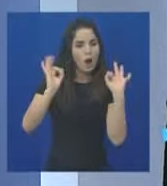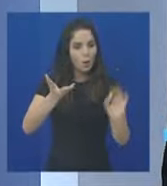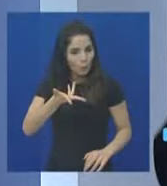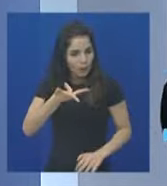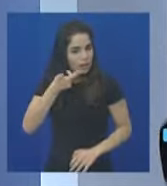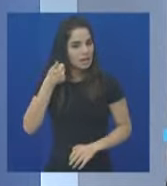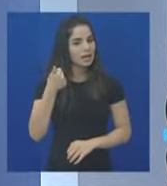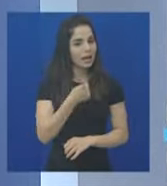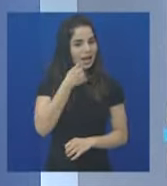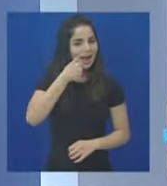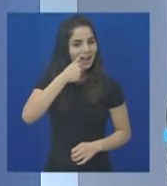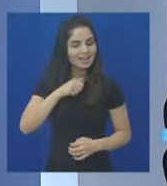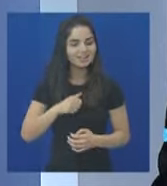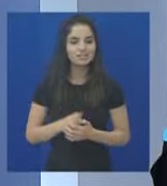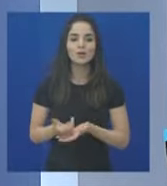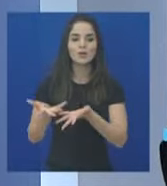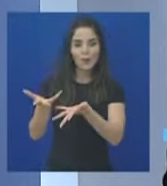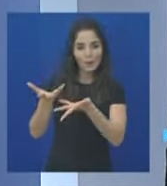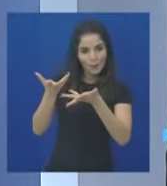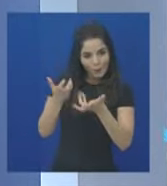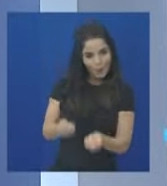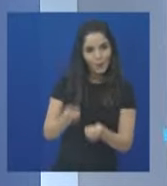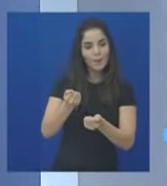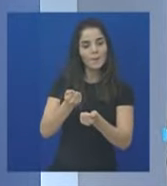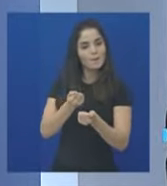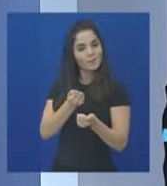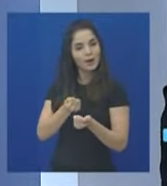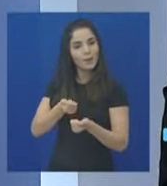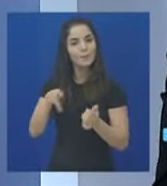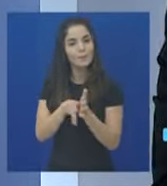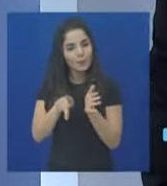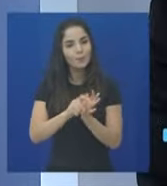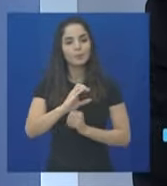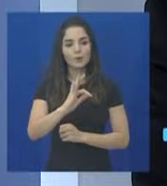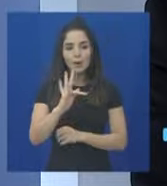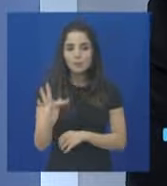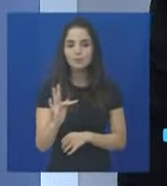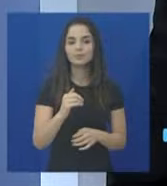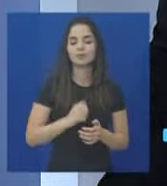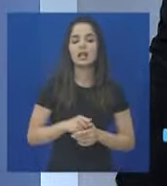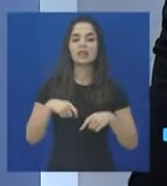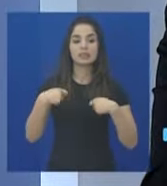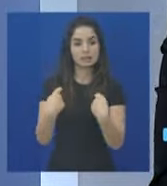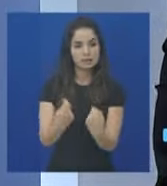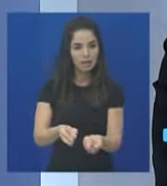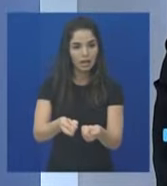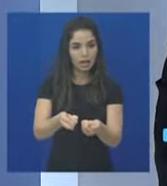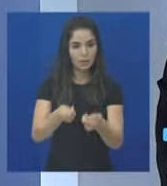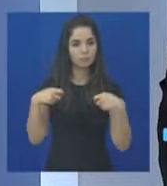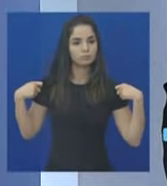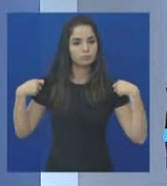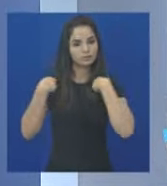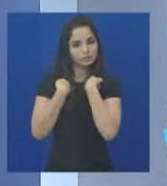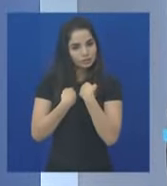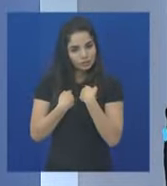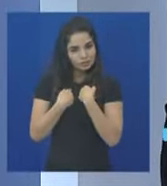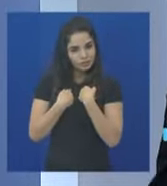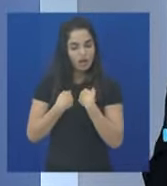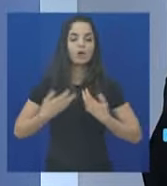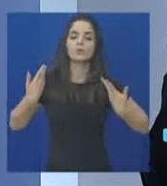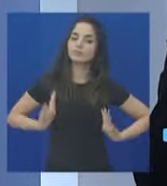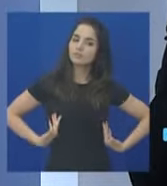agricultura e absorvíamos a merenda, a produção rural na merenda escolar. Nós dávamos kit escolar, dávamos o